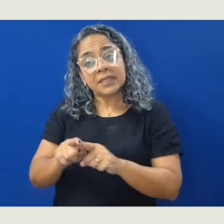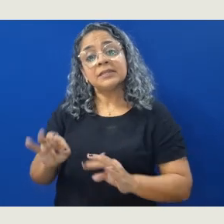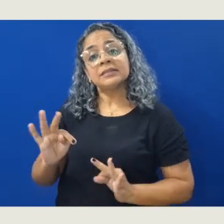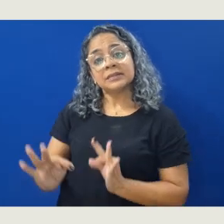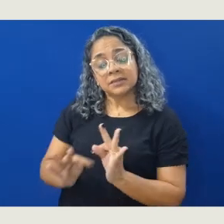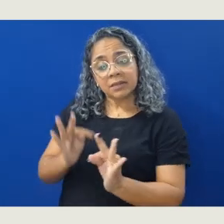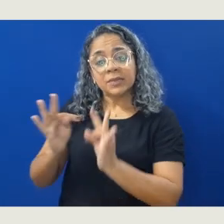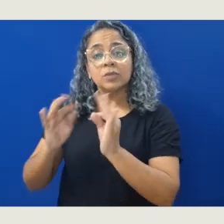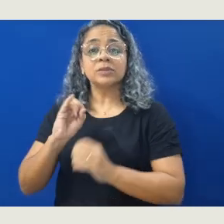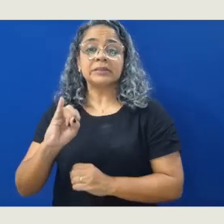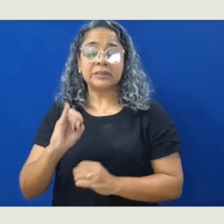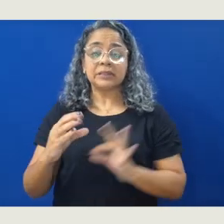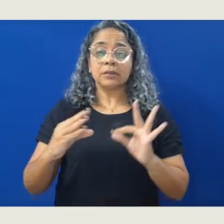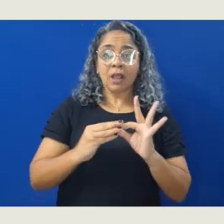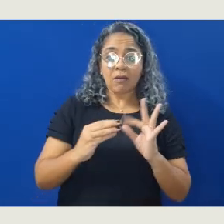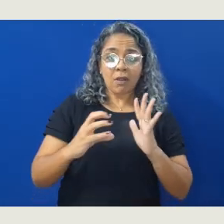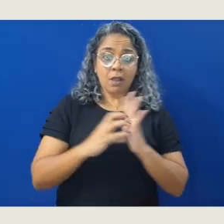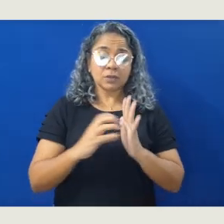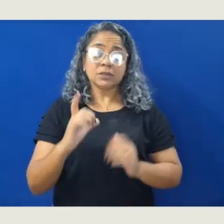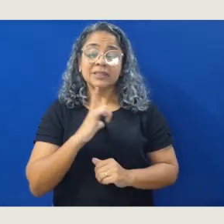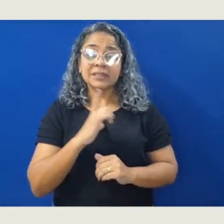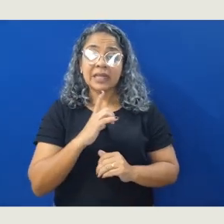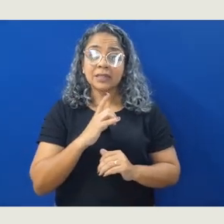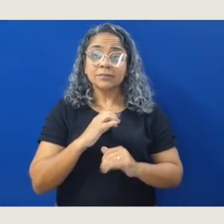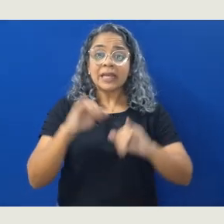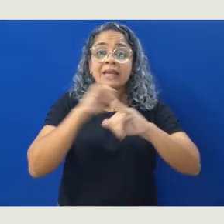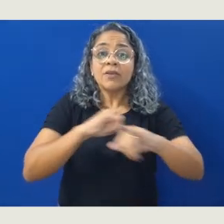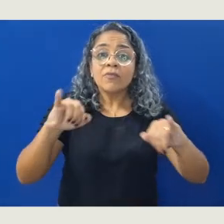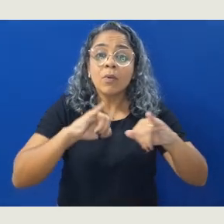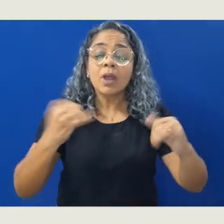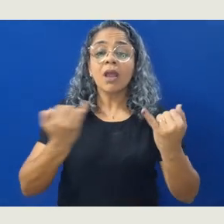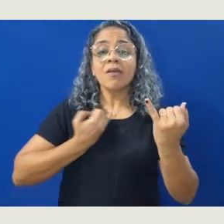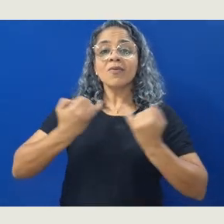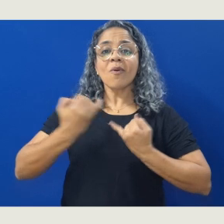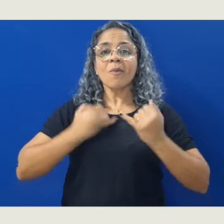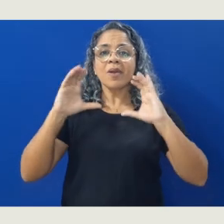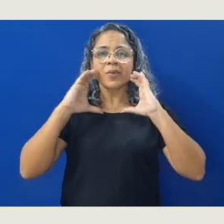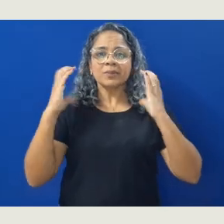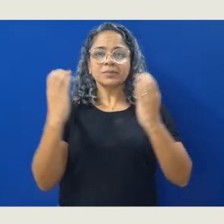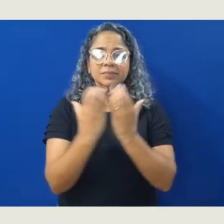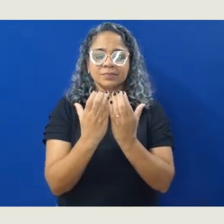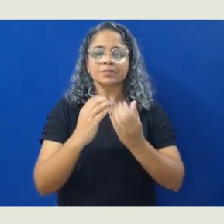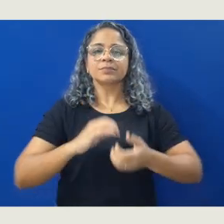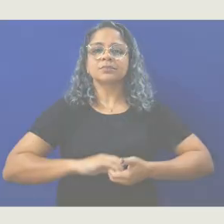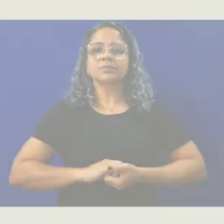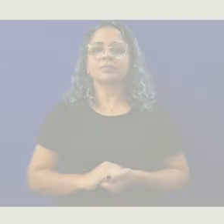HIV/AIDS. Se informar e informar sua comunidade.